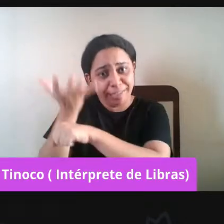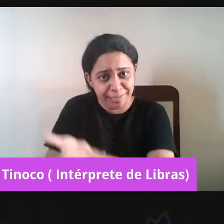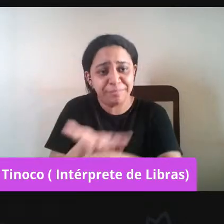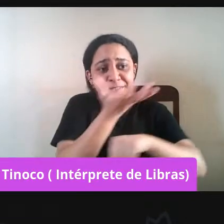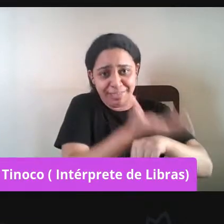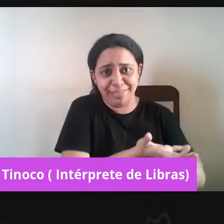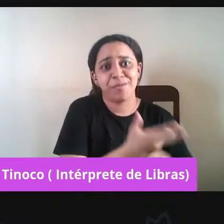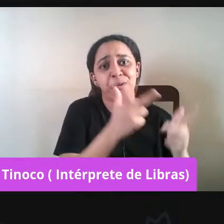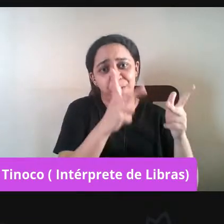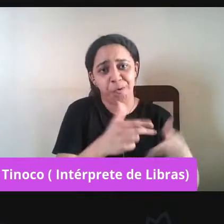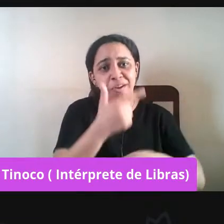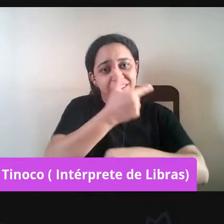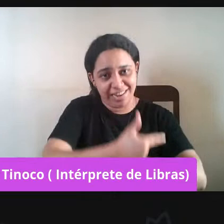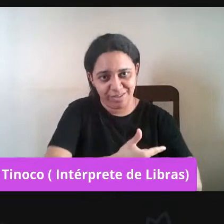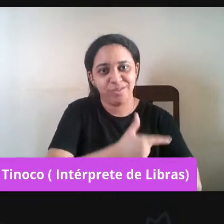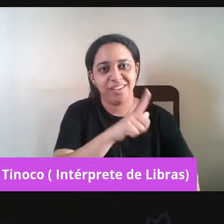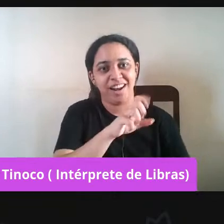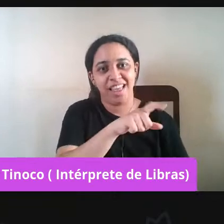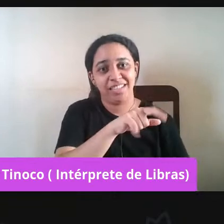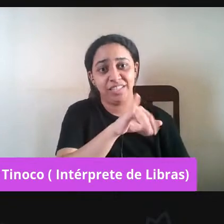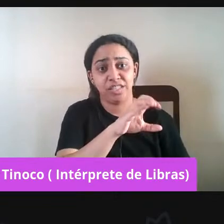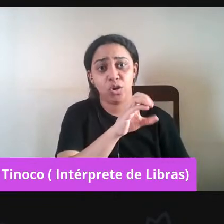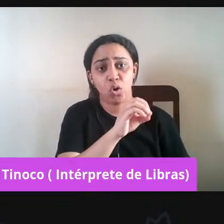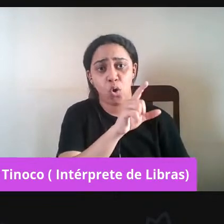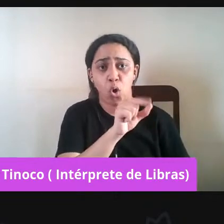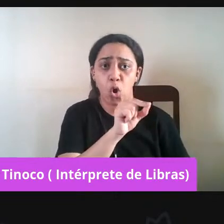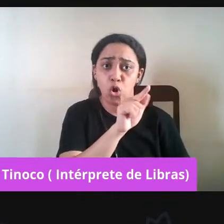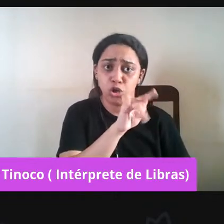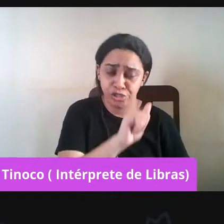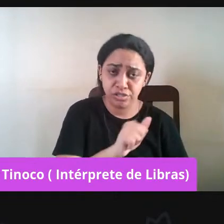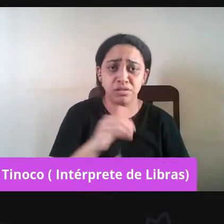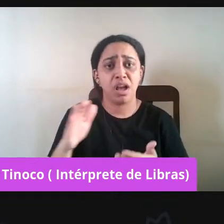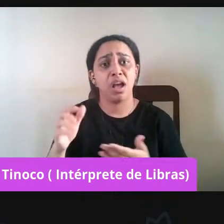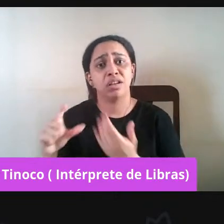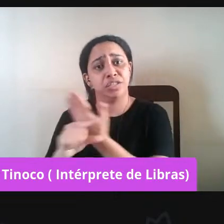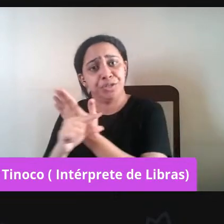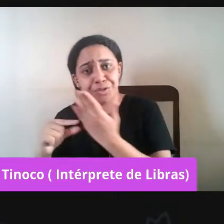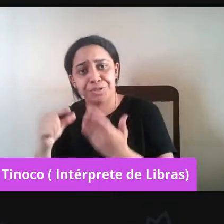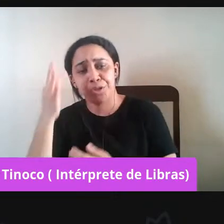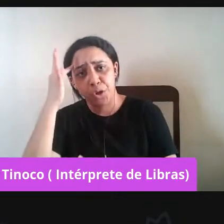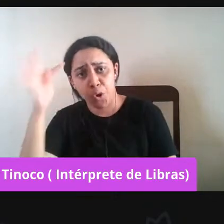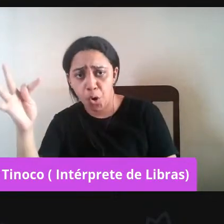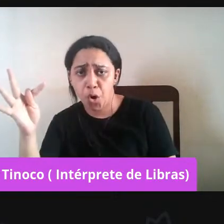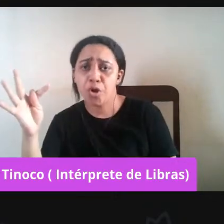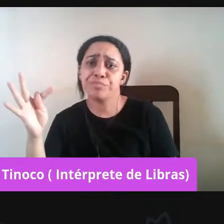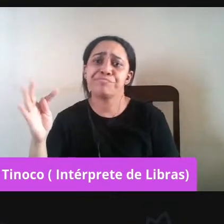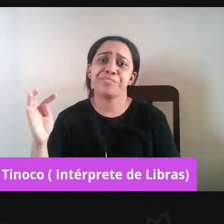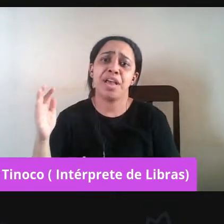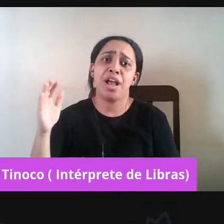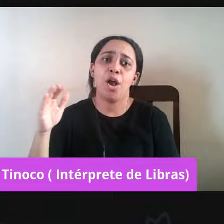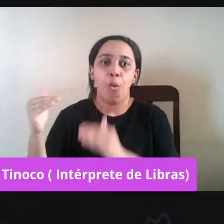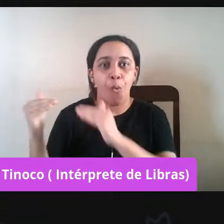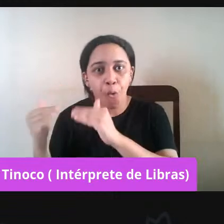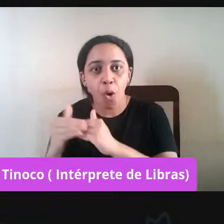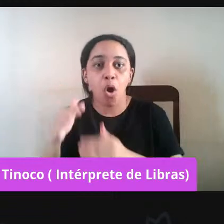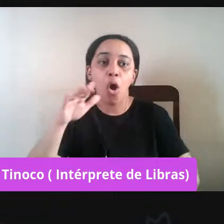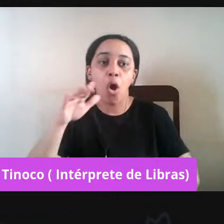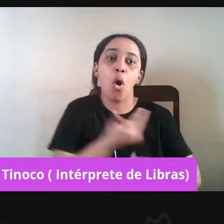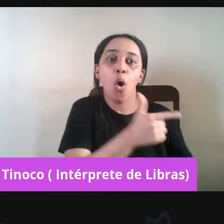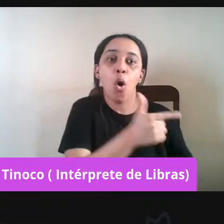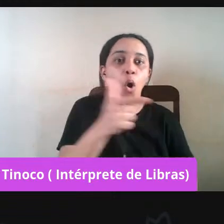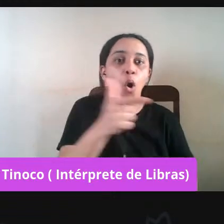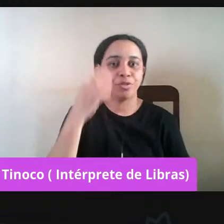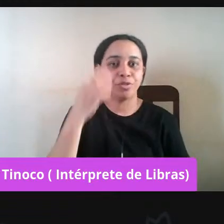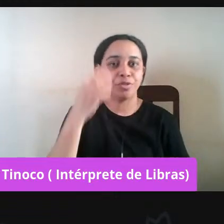há essas divergências entre os autores. Um acha que ela é parte da lexicologia, ou não, que ela tem o mesmo status da lexicologia.